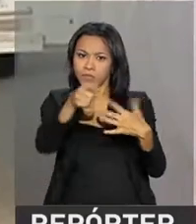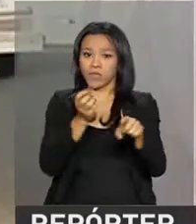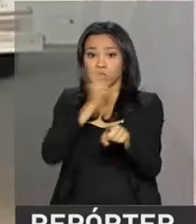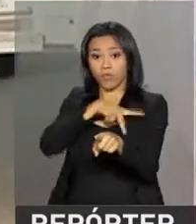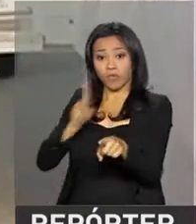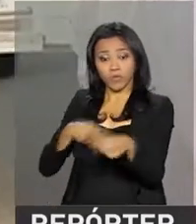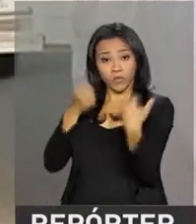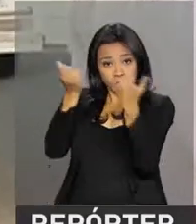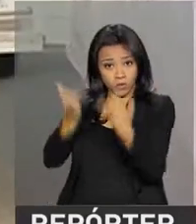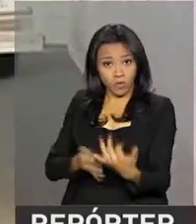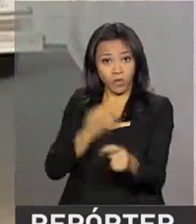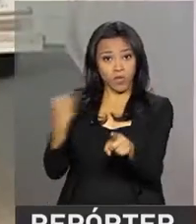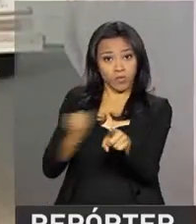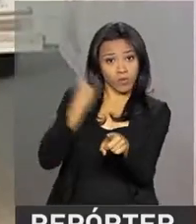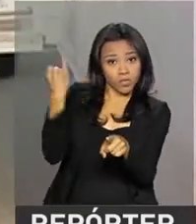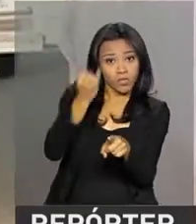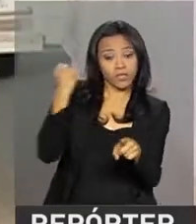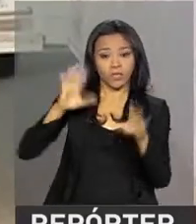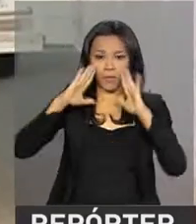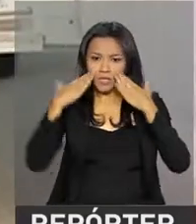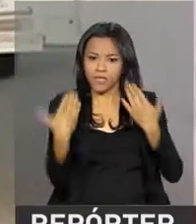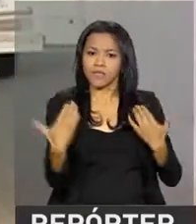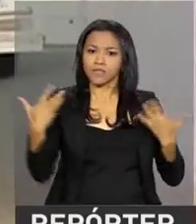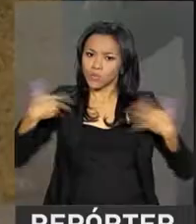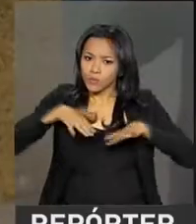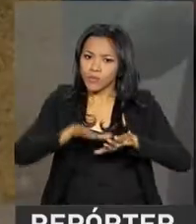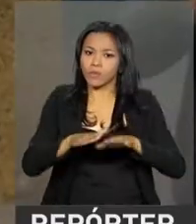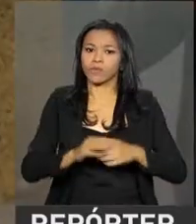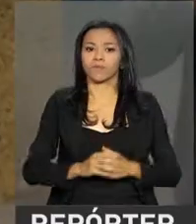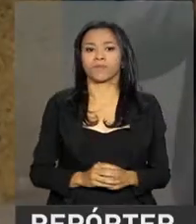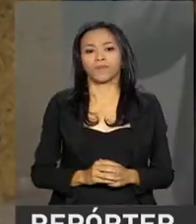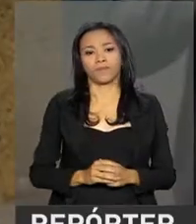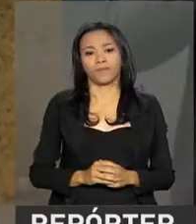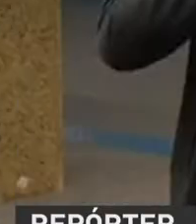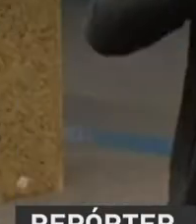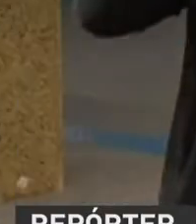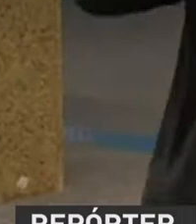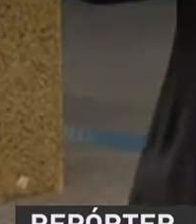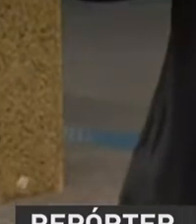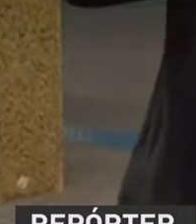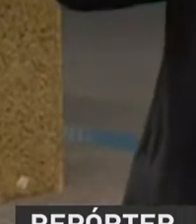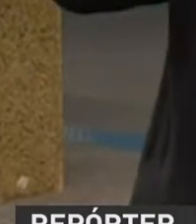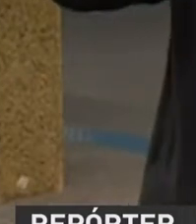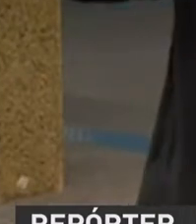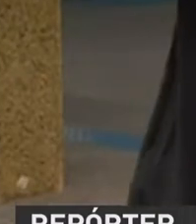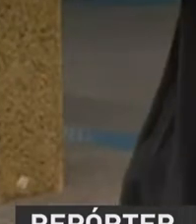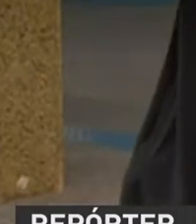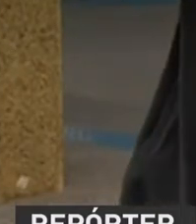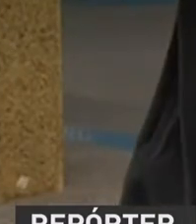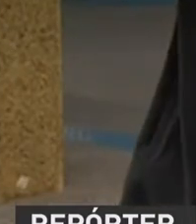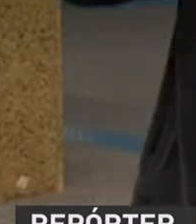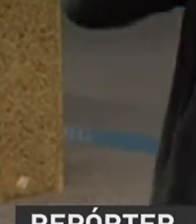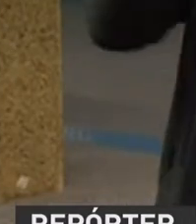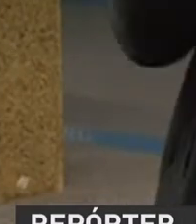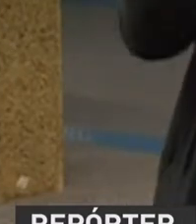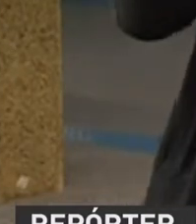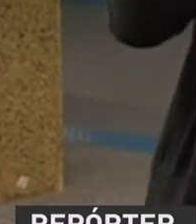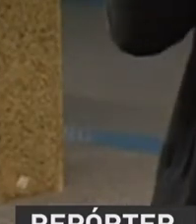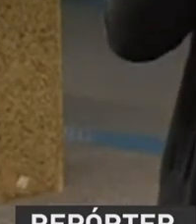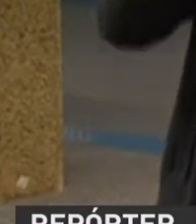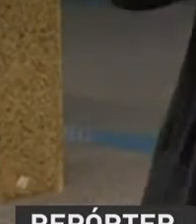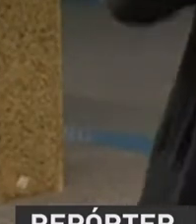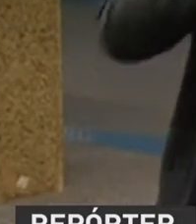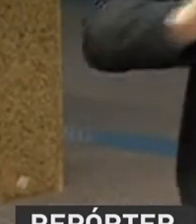professor falou da importância de uma exposição inclusiva. Um incentivo maior para que as pessoas conheçam, para que as pessoas tenham acesso